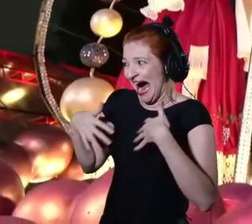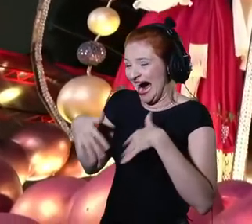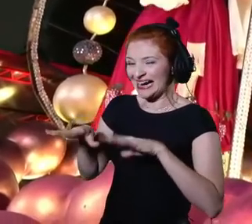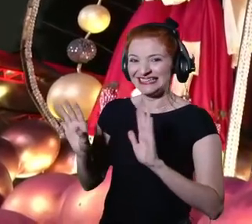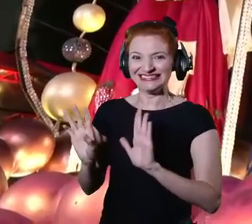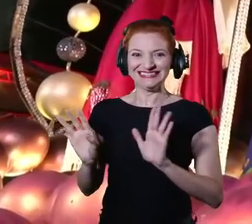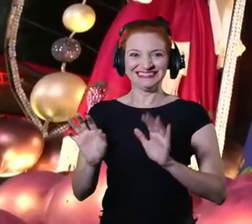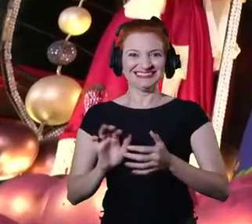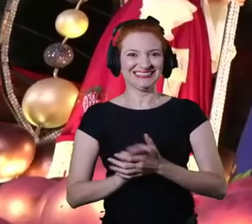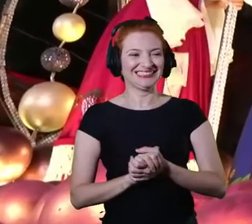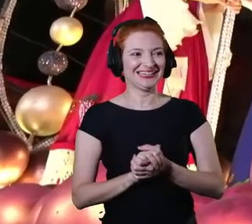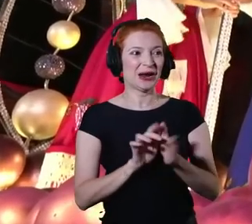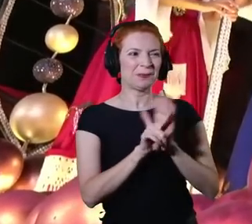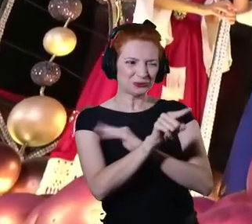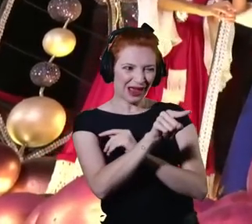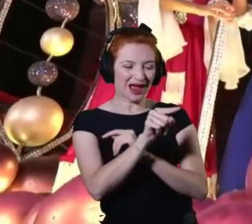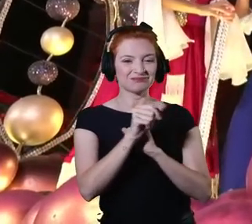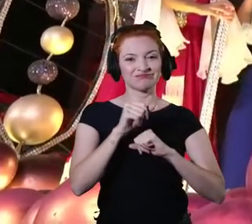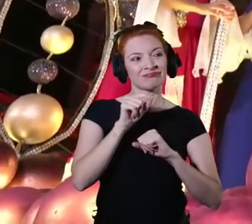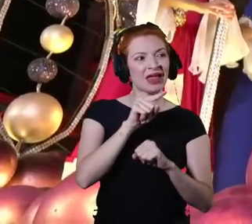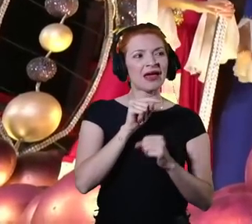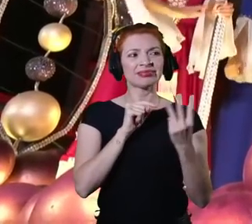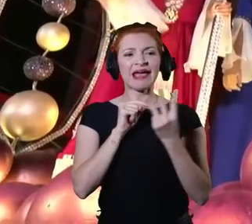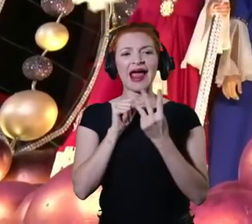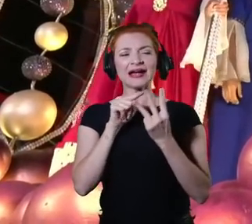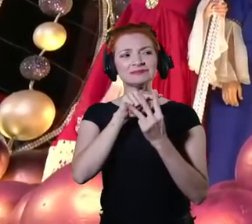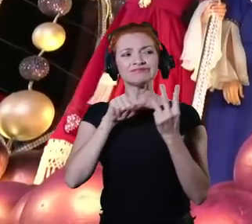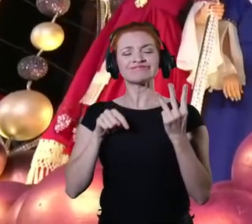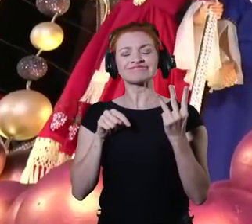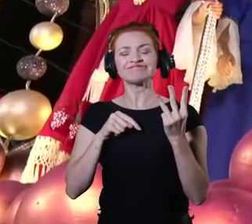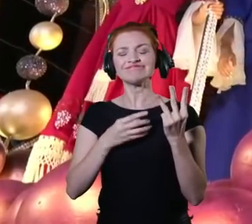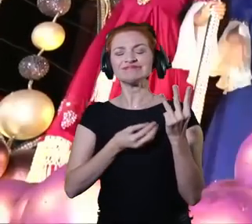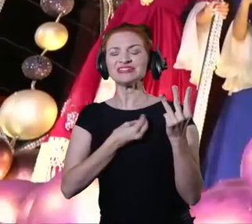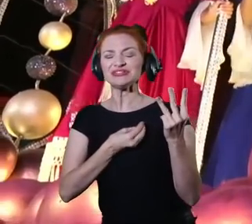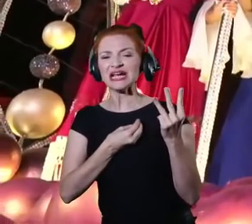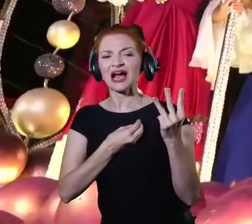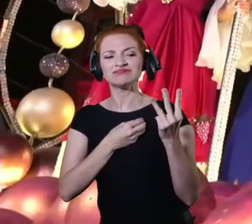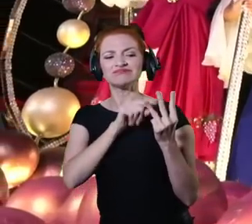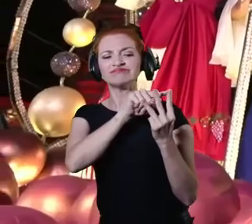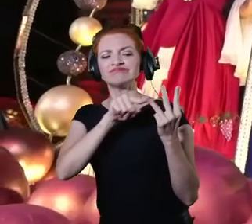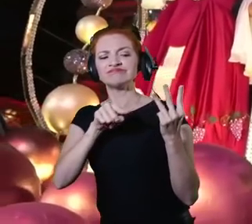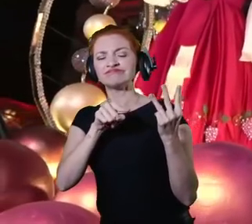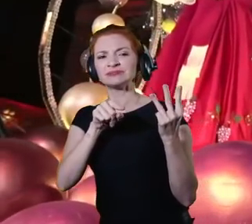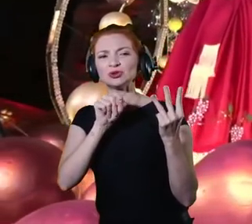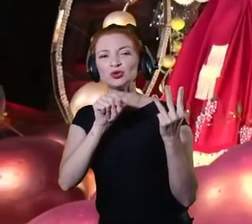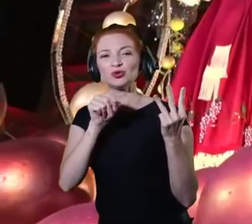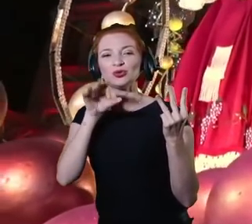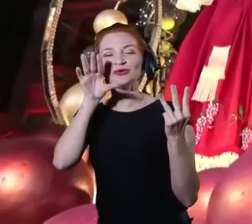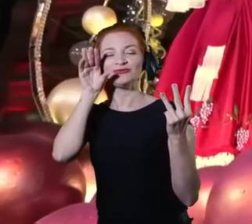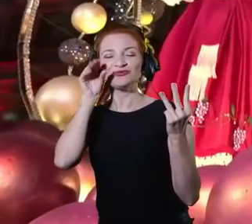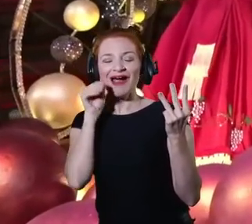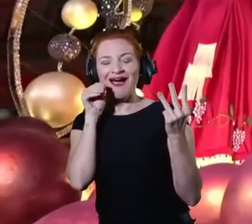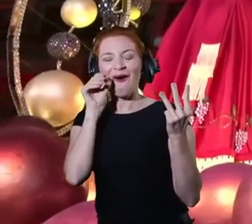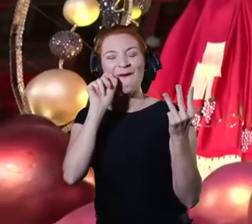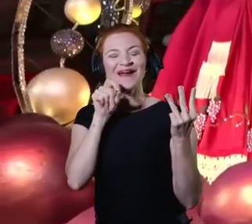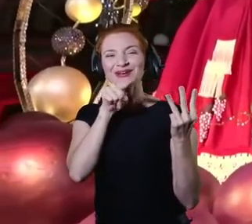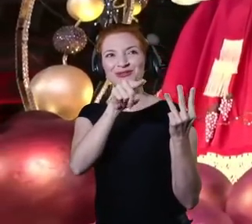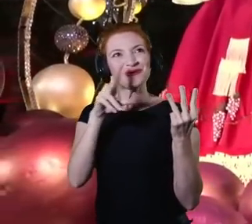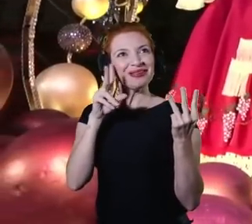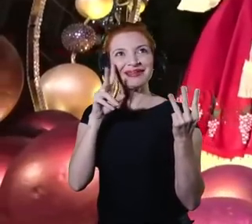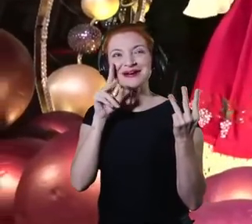lá. Ao lembrar ali esse trio que a gente está vendo, o que que te vem quando tu fecha os olhos e